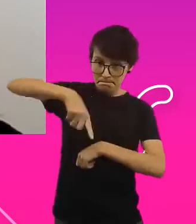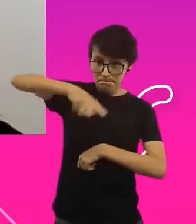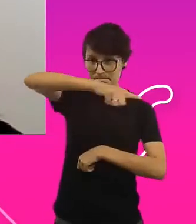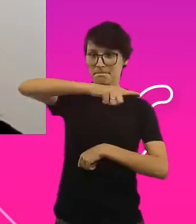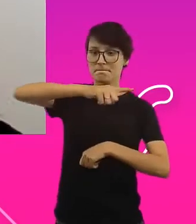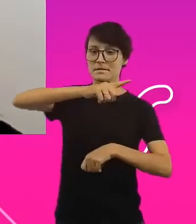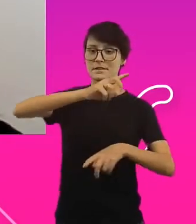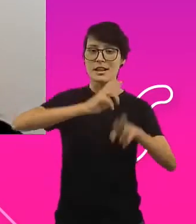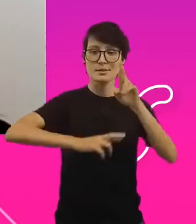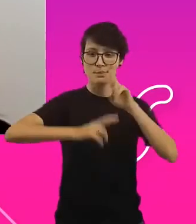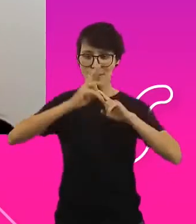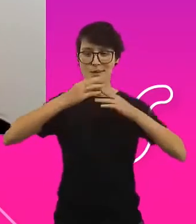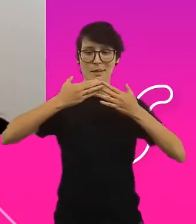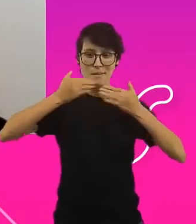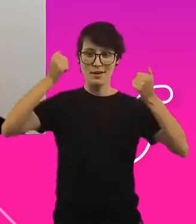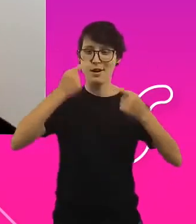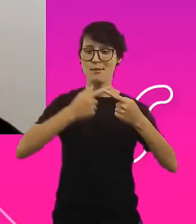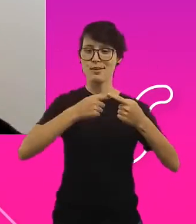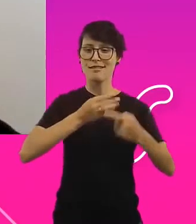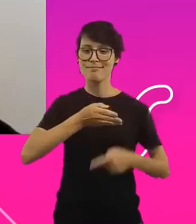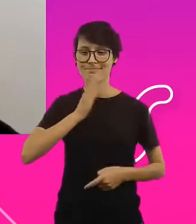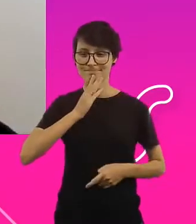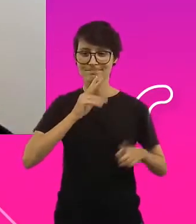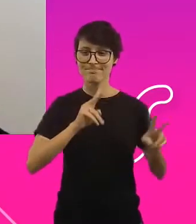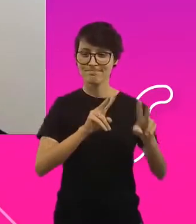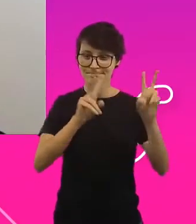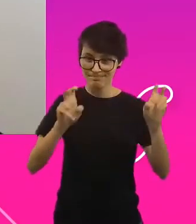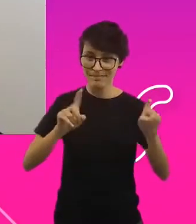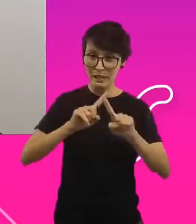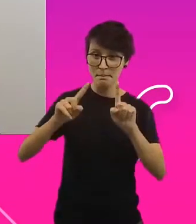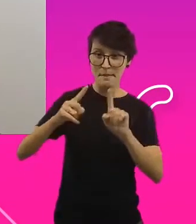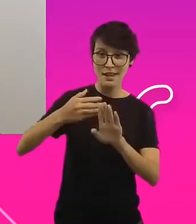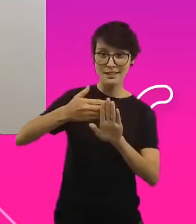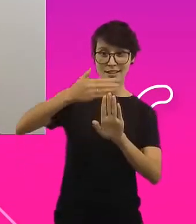mais propriedade, mas antes da pandemia, o